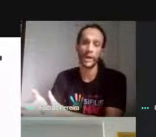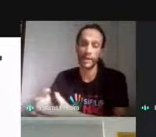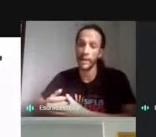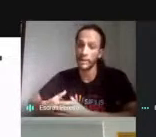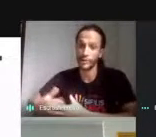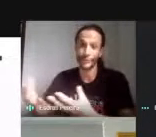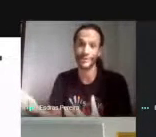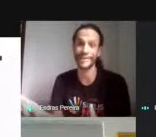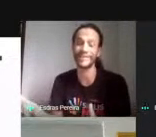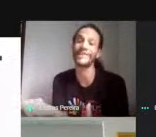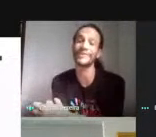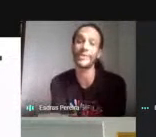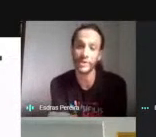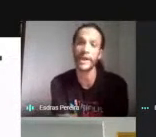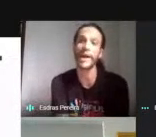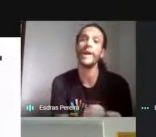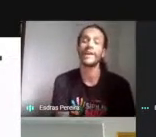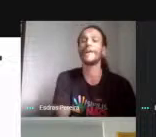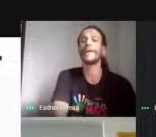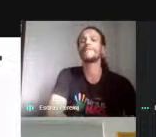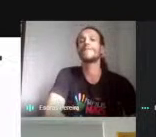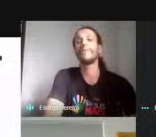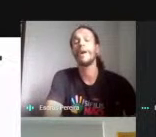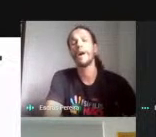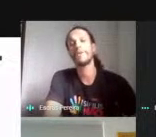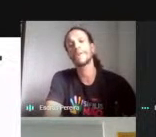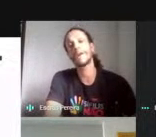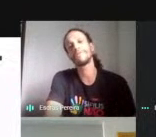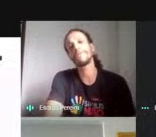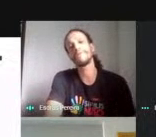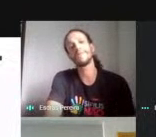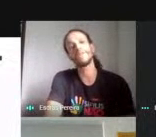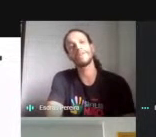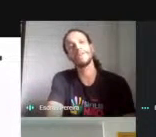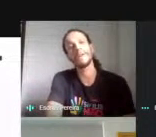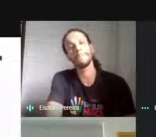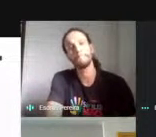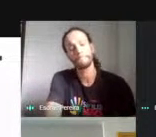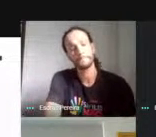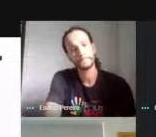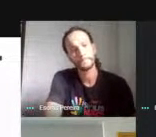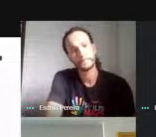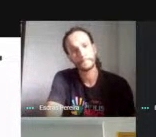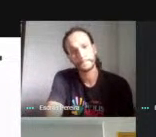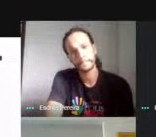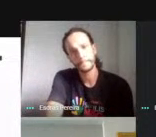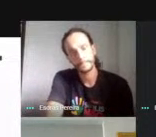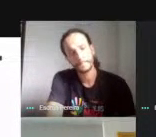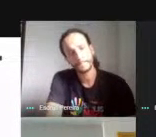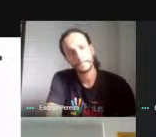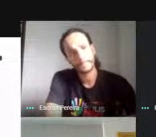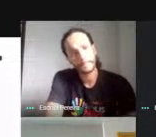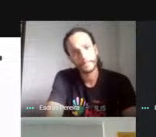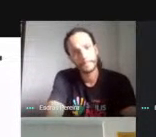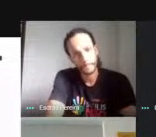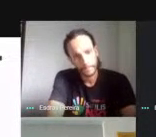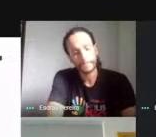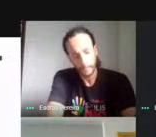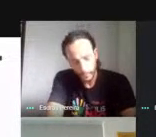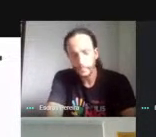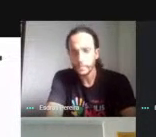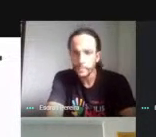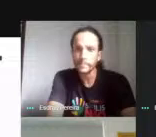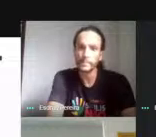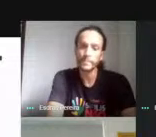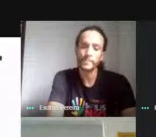sexualidade em relação às outras ISTs, o que dirá em relação aos casos de sífilis adquirida, né? Perfeito. É justamente